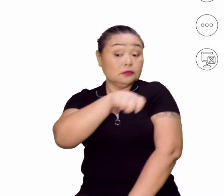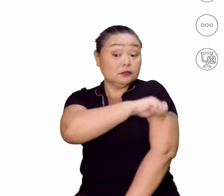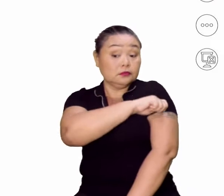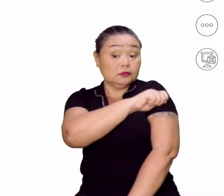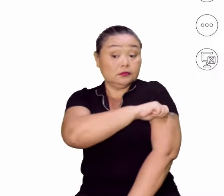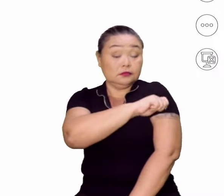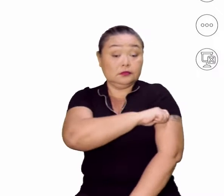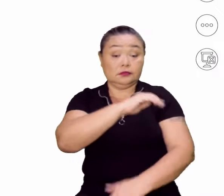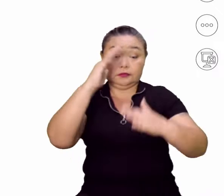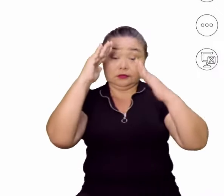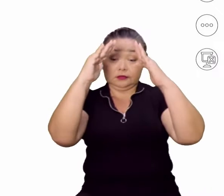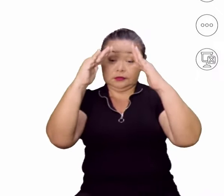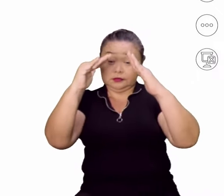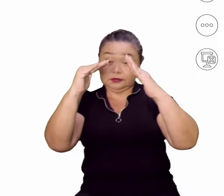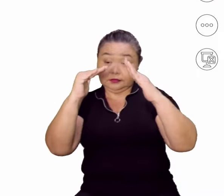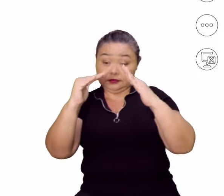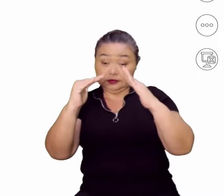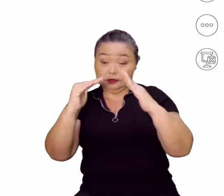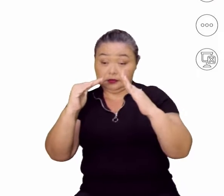uma pirâmide,